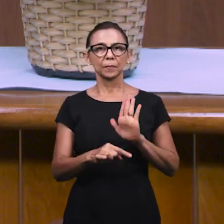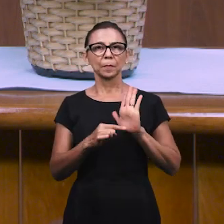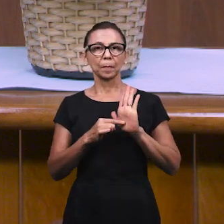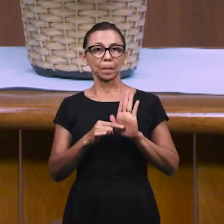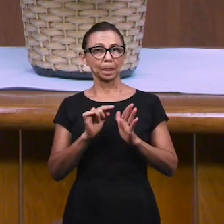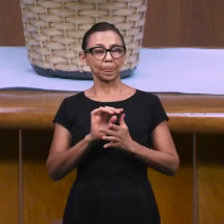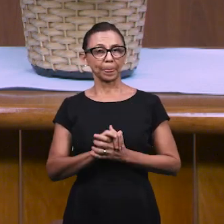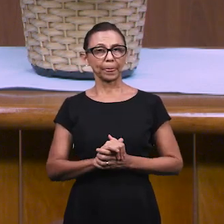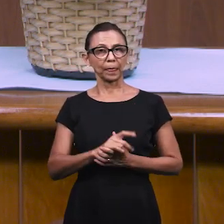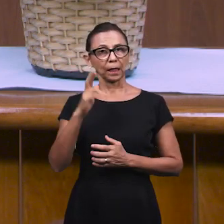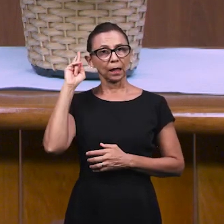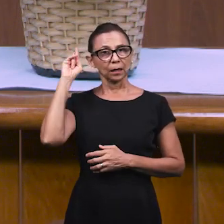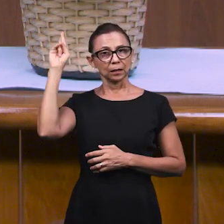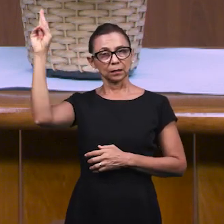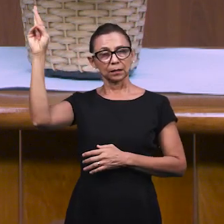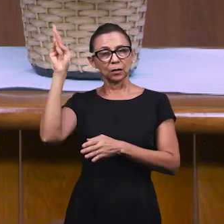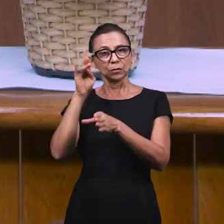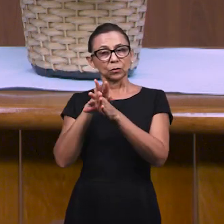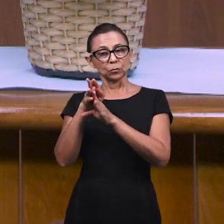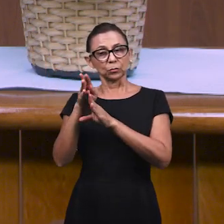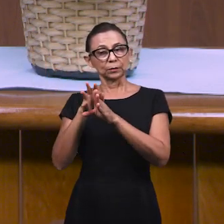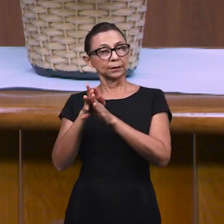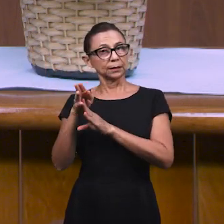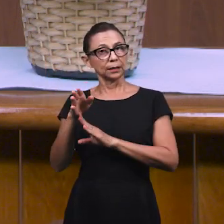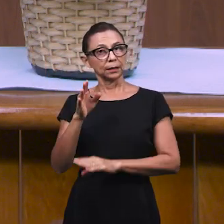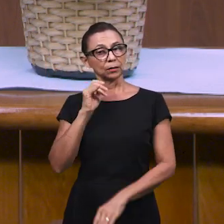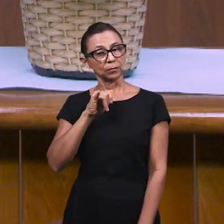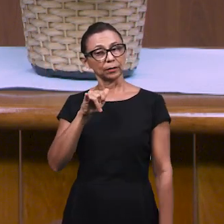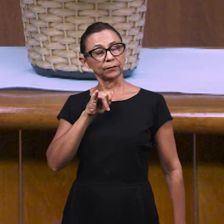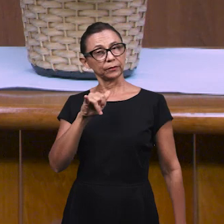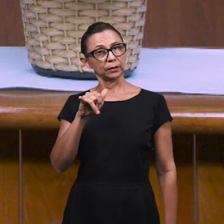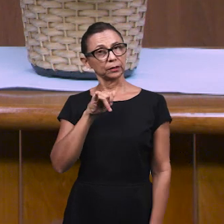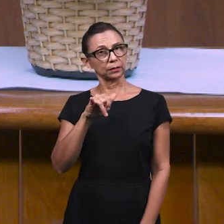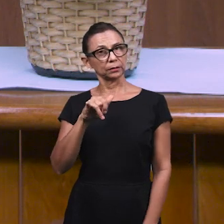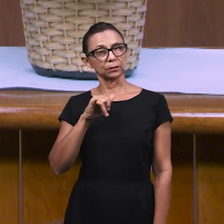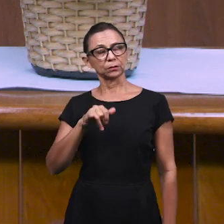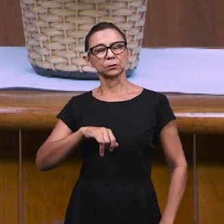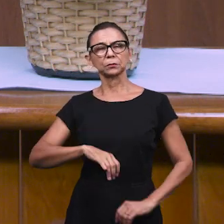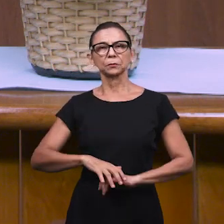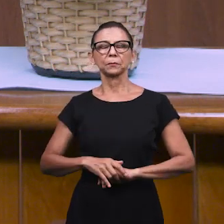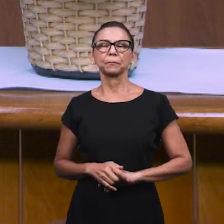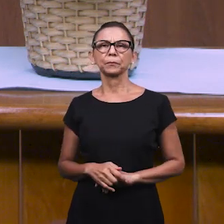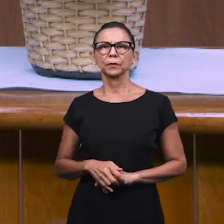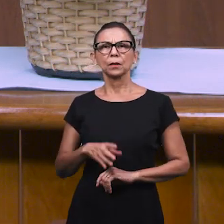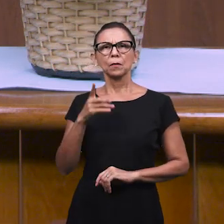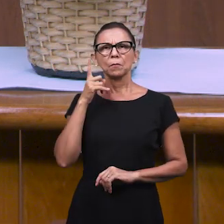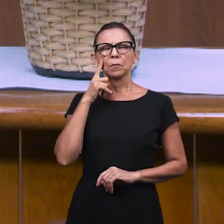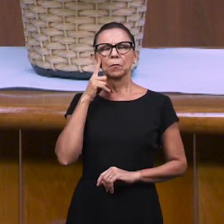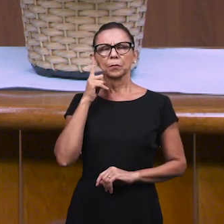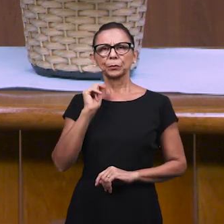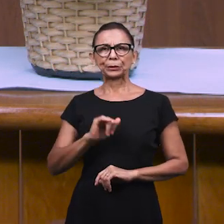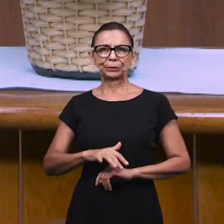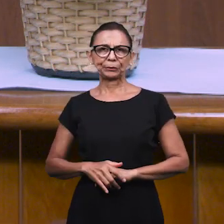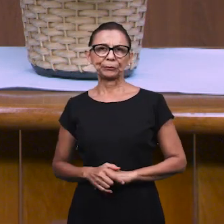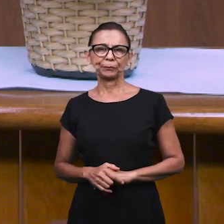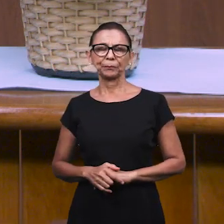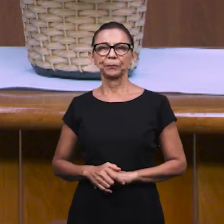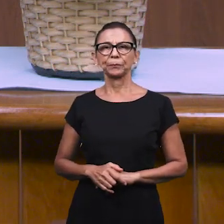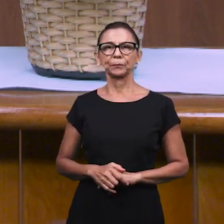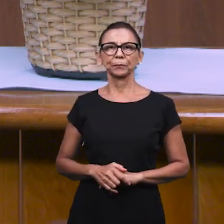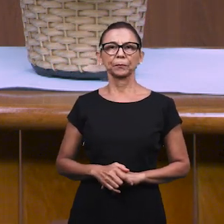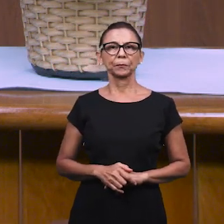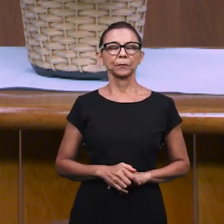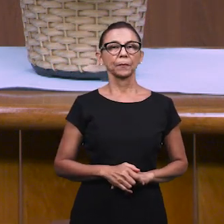que o Senhor adverte ao homem, o texto de advertência. Nós vemos que quando Deus cria o homem, Ele o